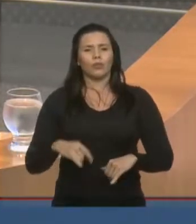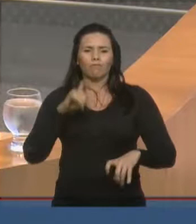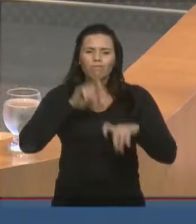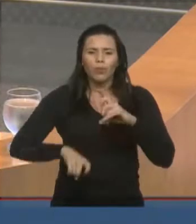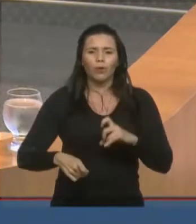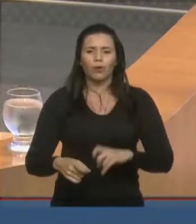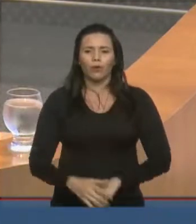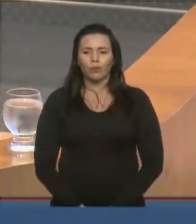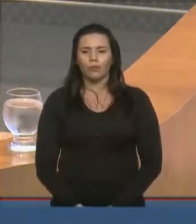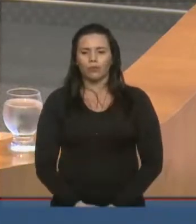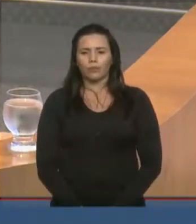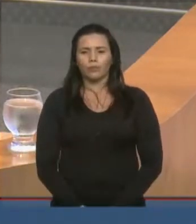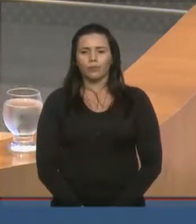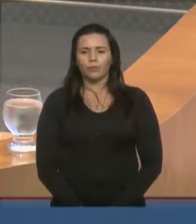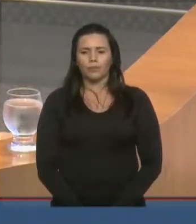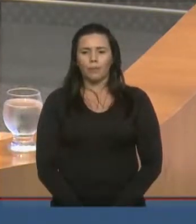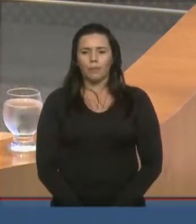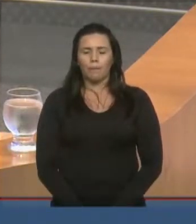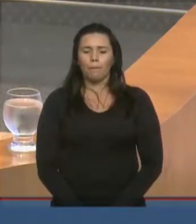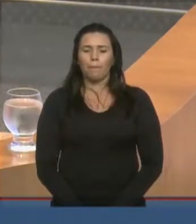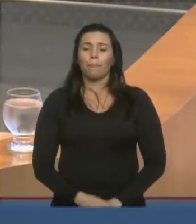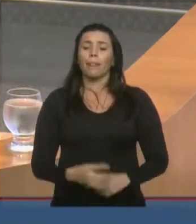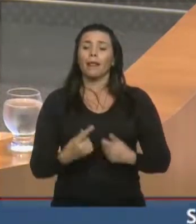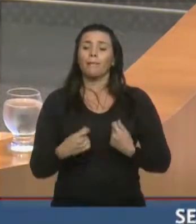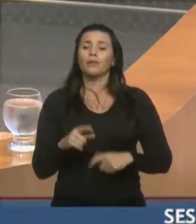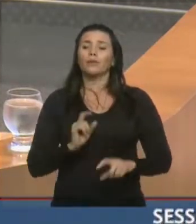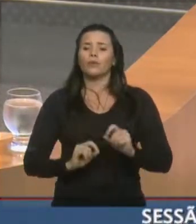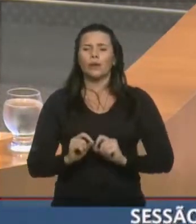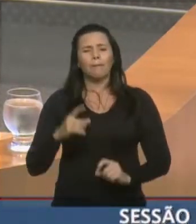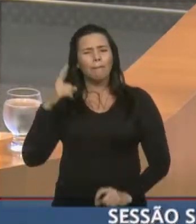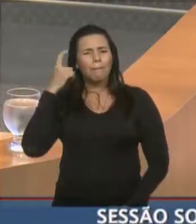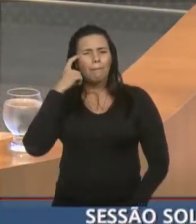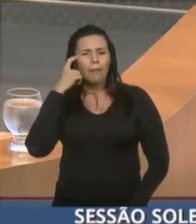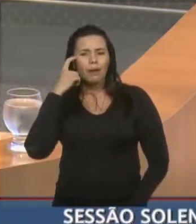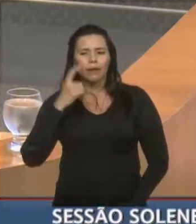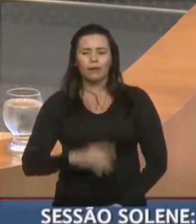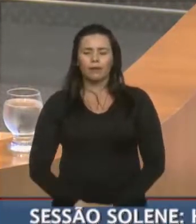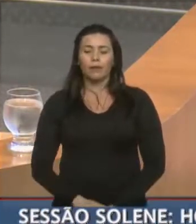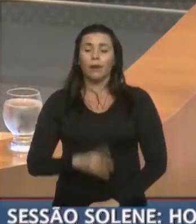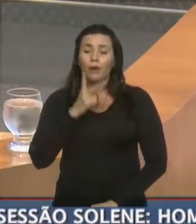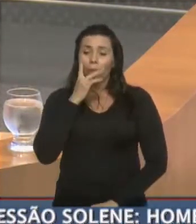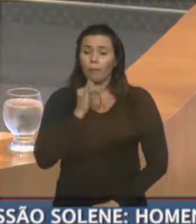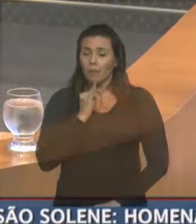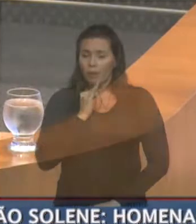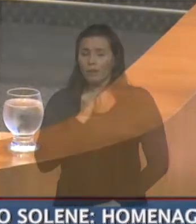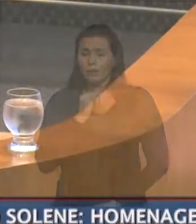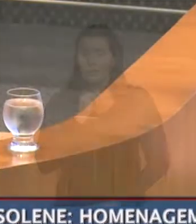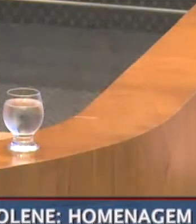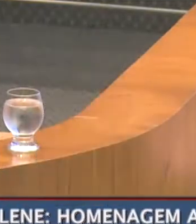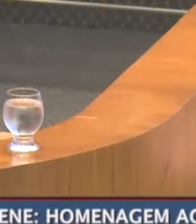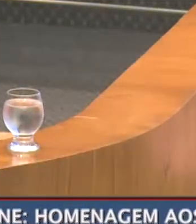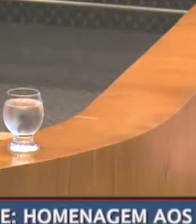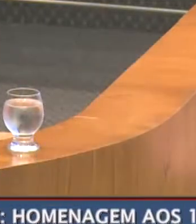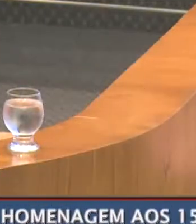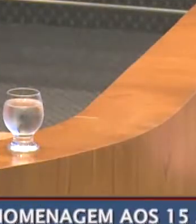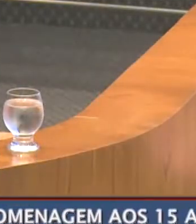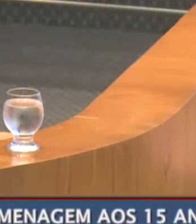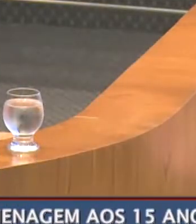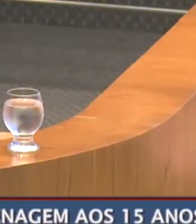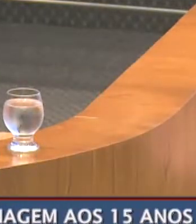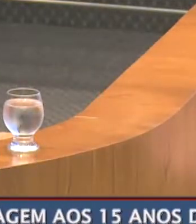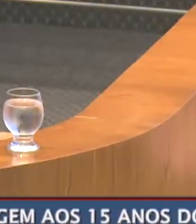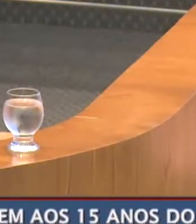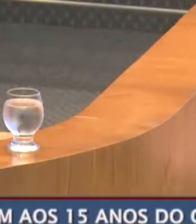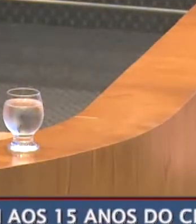as dores todas de todo mundo que ali chega. Você imagina o pai chegar a um local posterior da agressão